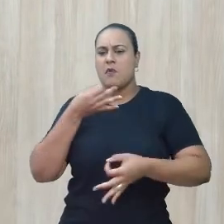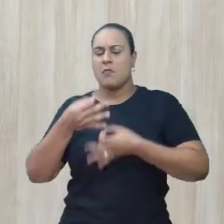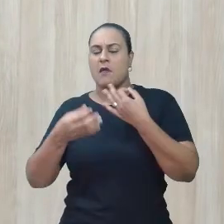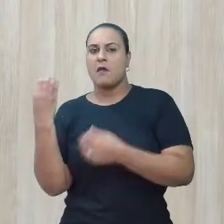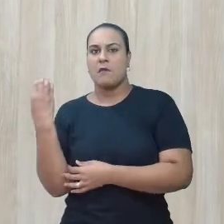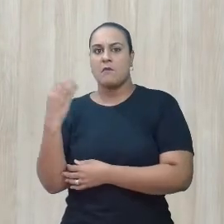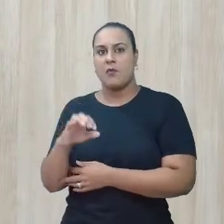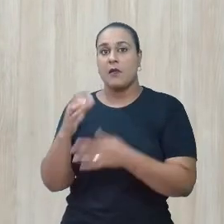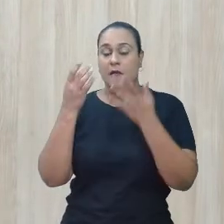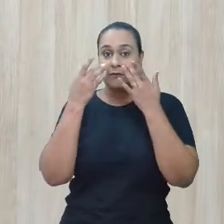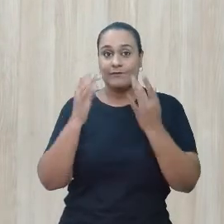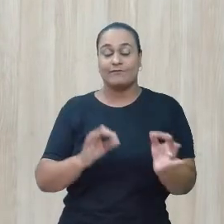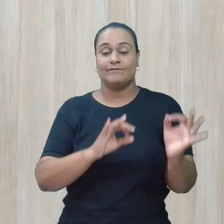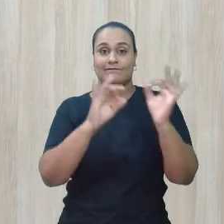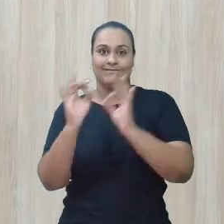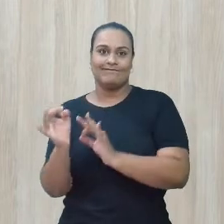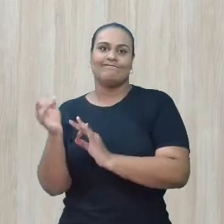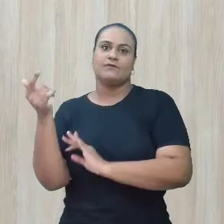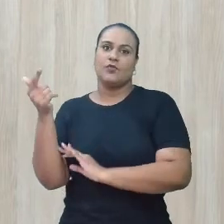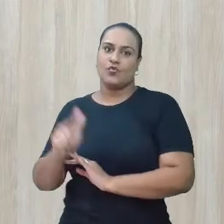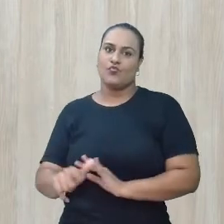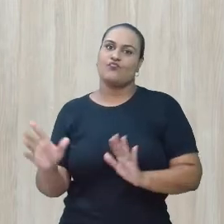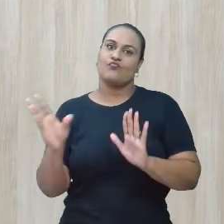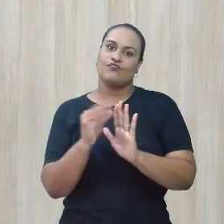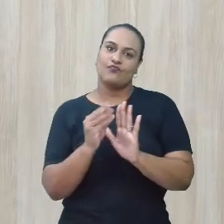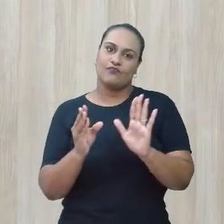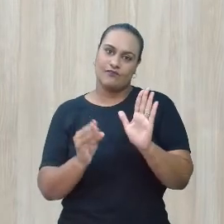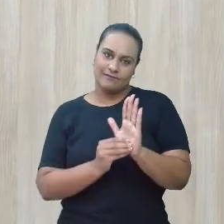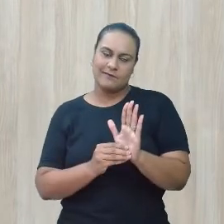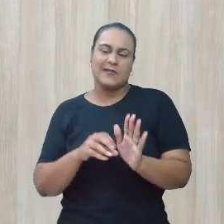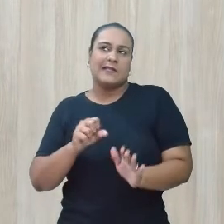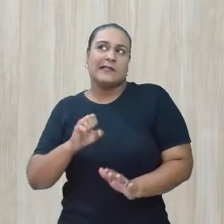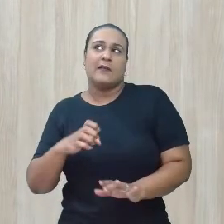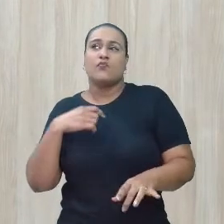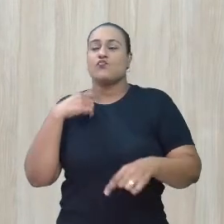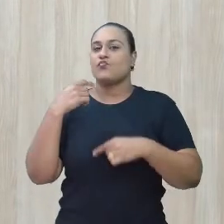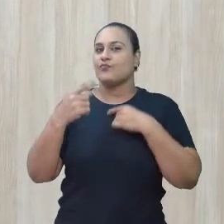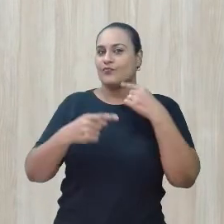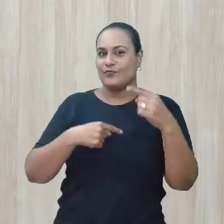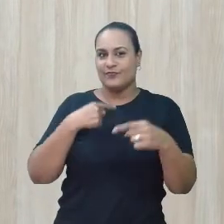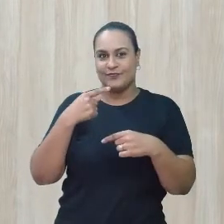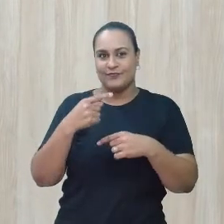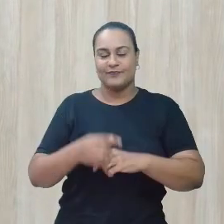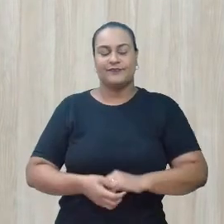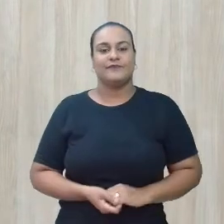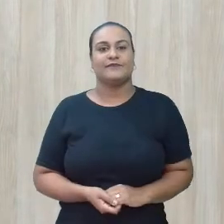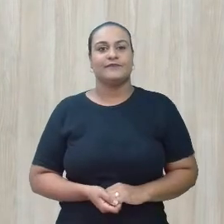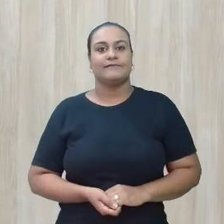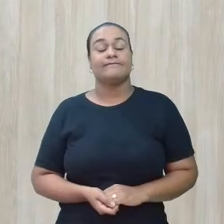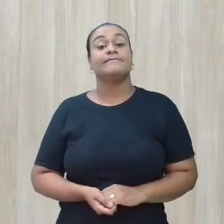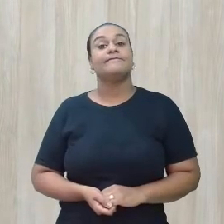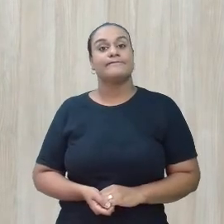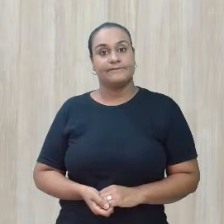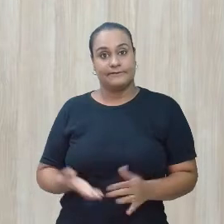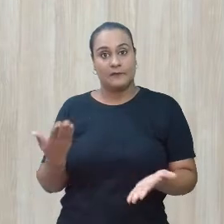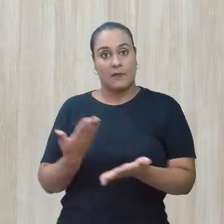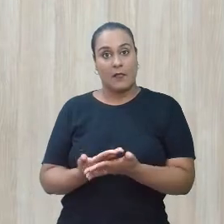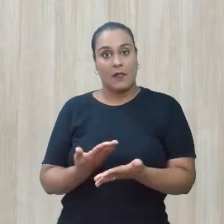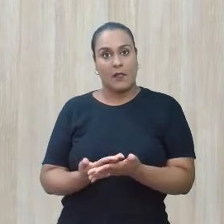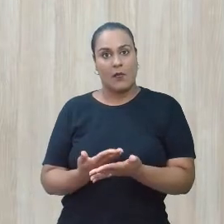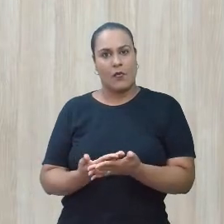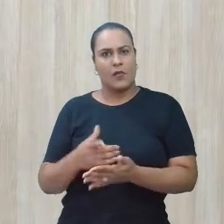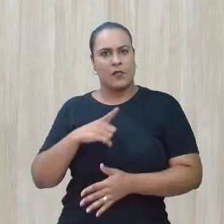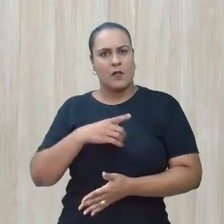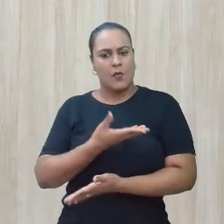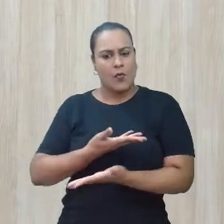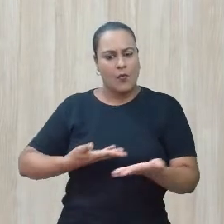e rever esse conteúdo, caso você fique com alguma dúvida, beleza? A nossa aula, ela tem uma